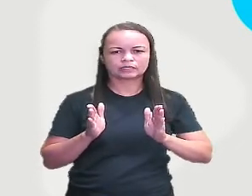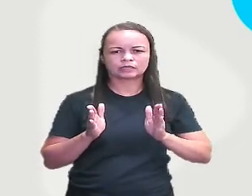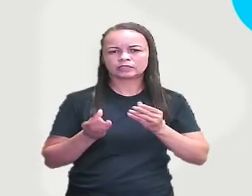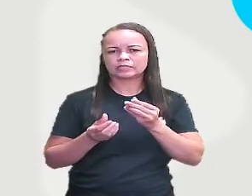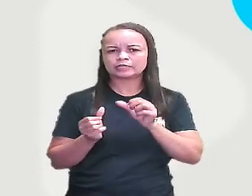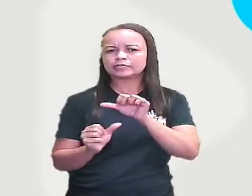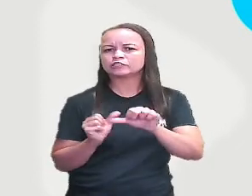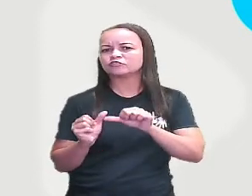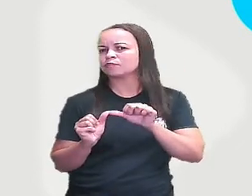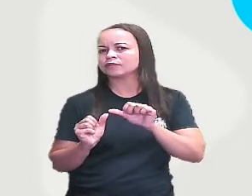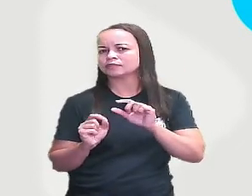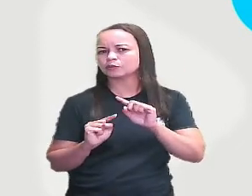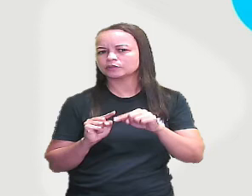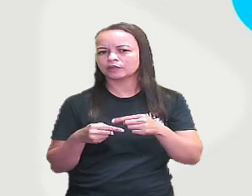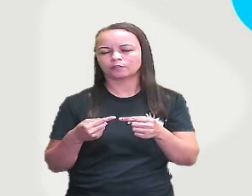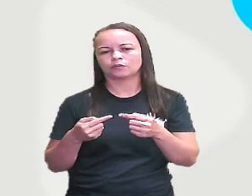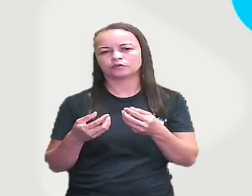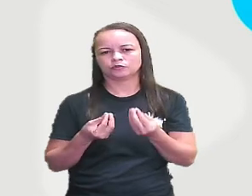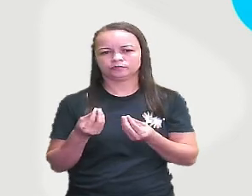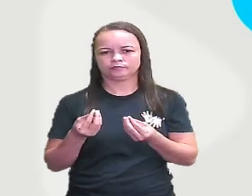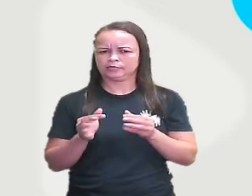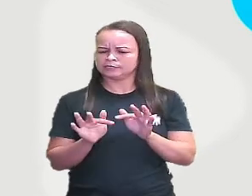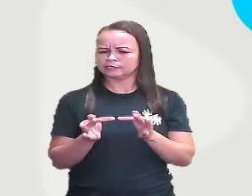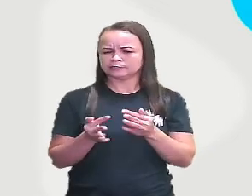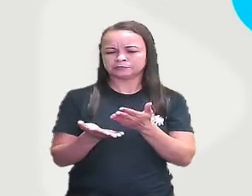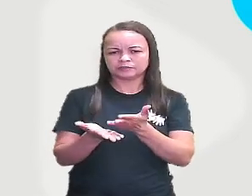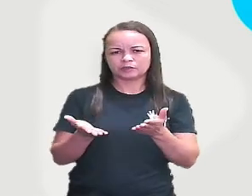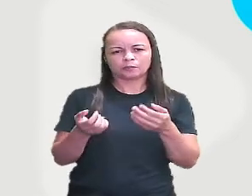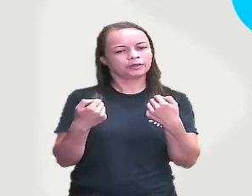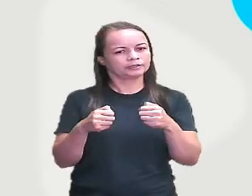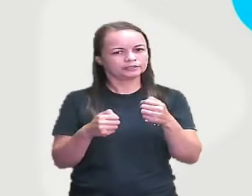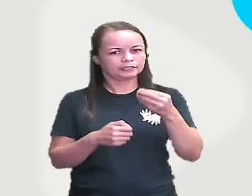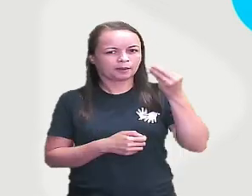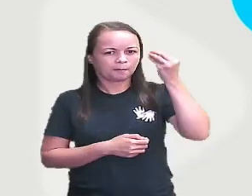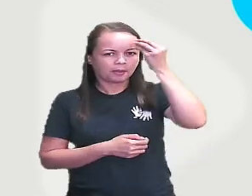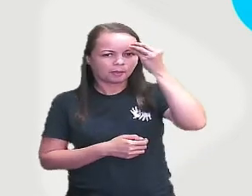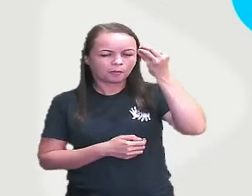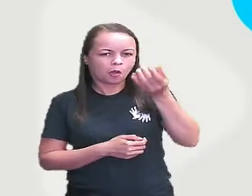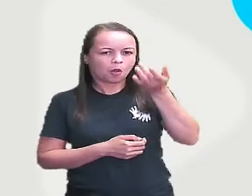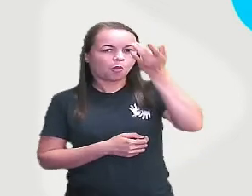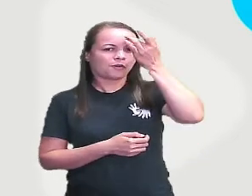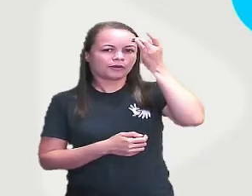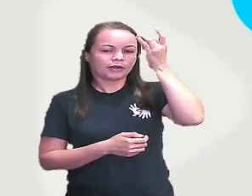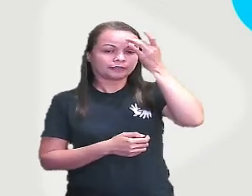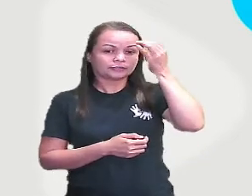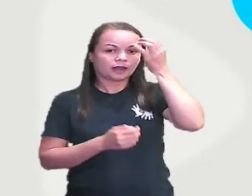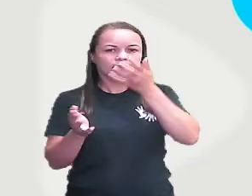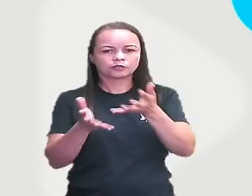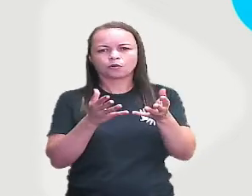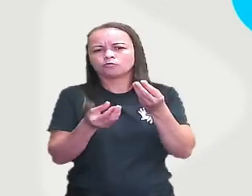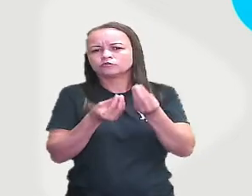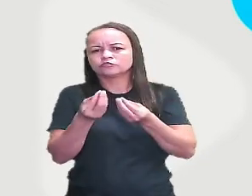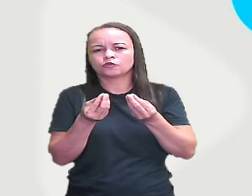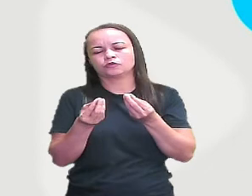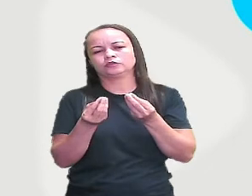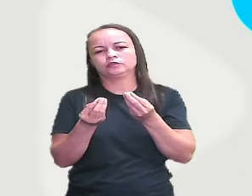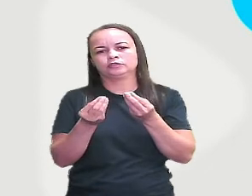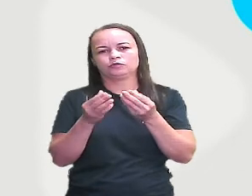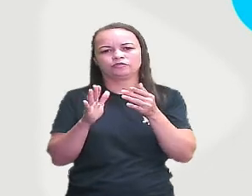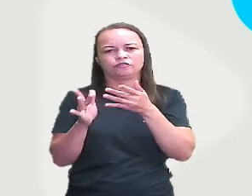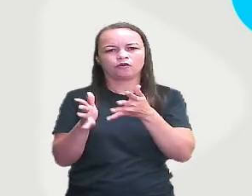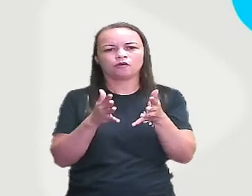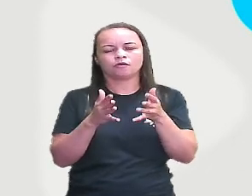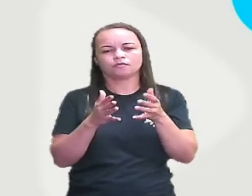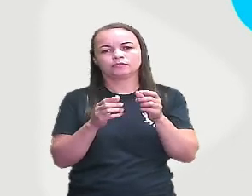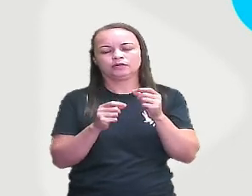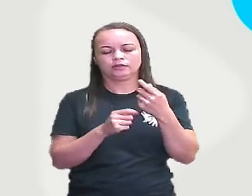minha transformação? Simplesmente a gente precisa memorizar, né? Como se fosse uma formulazinha aí. A